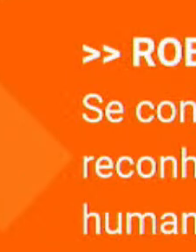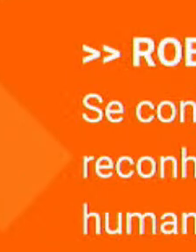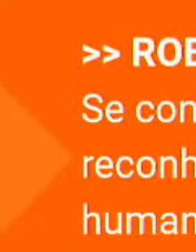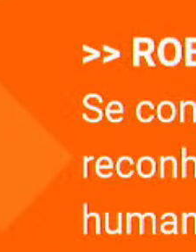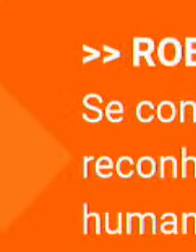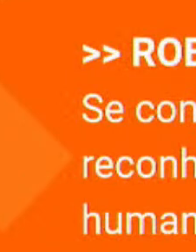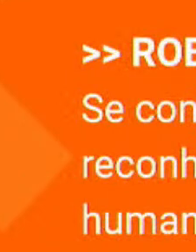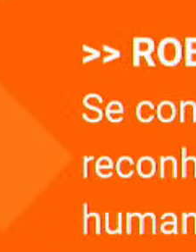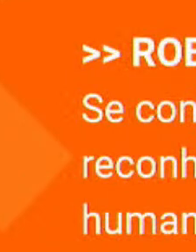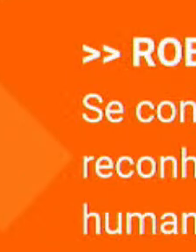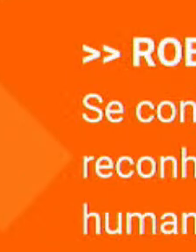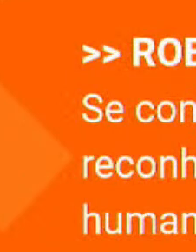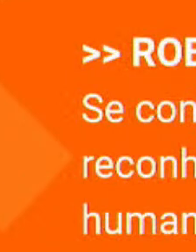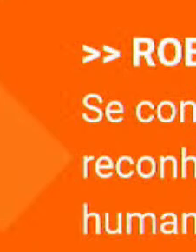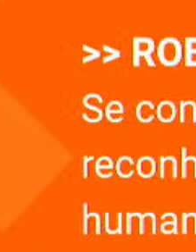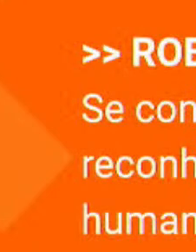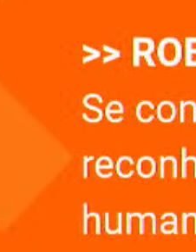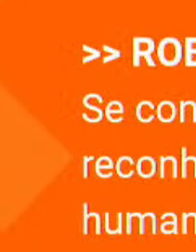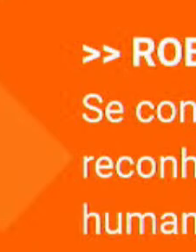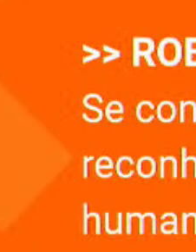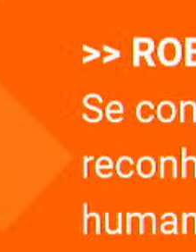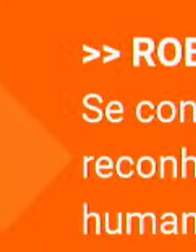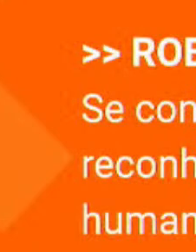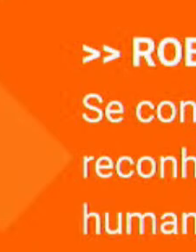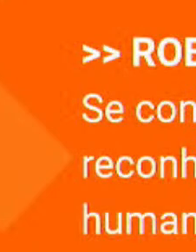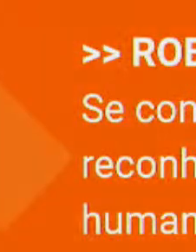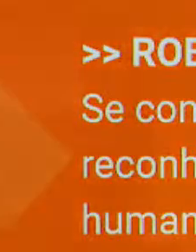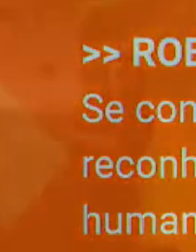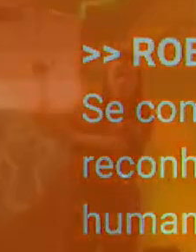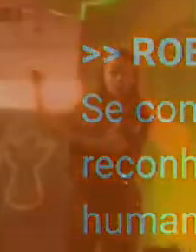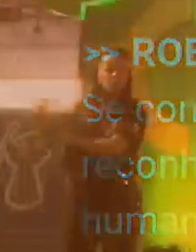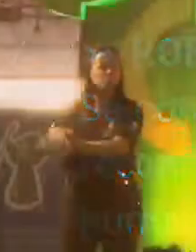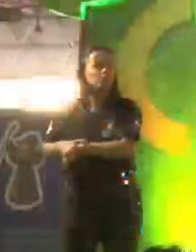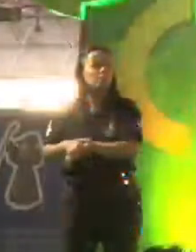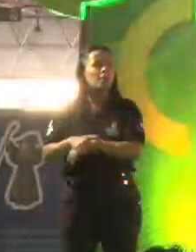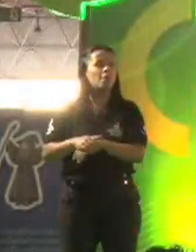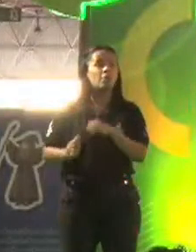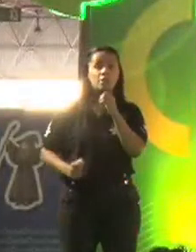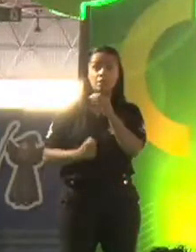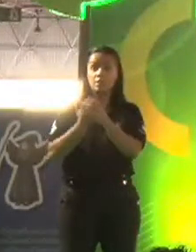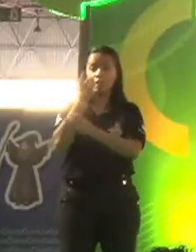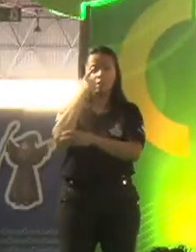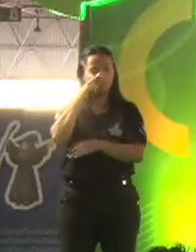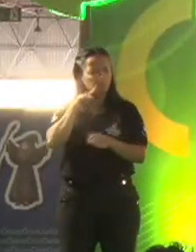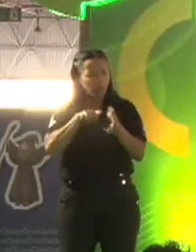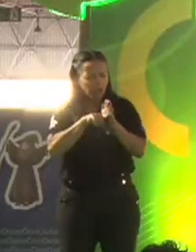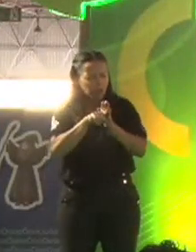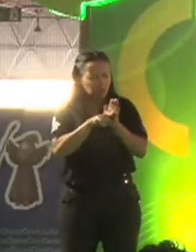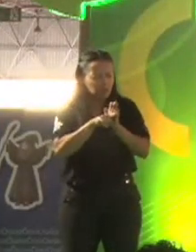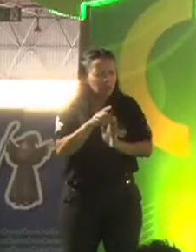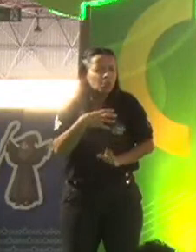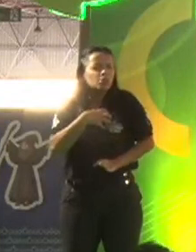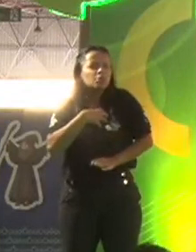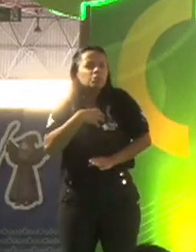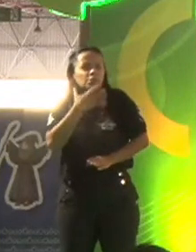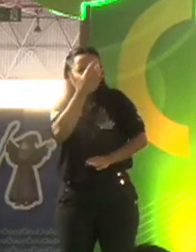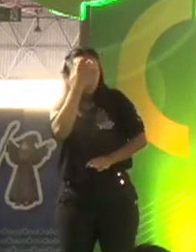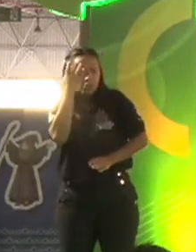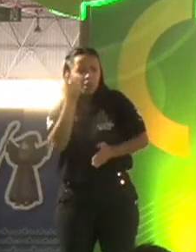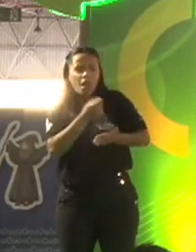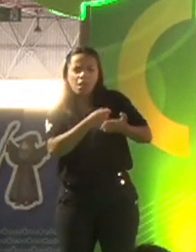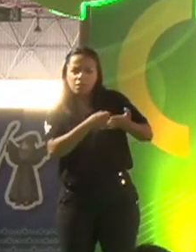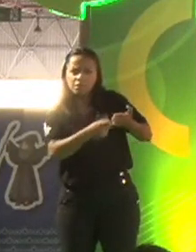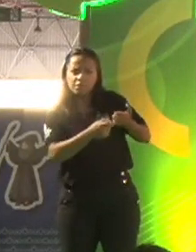Pernambuco que ele ele foi criado Para justamente analisar qual que era o sentimento das pessoas ver um feedback